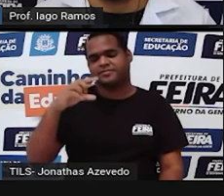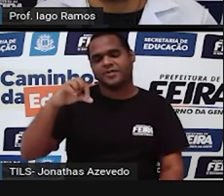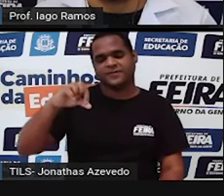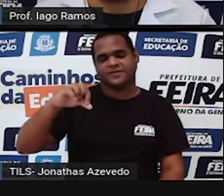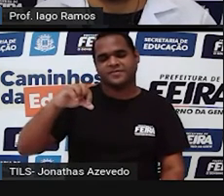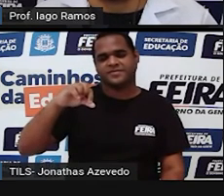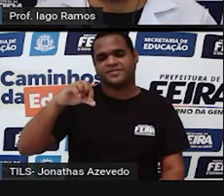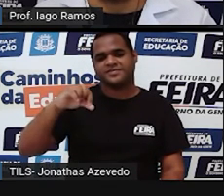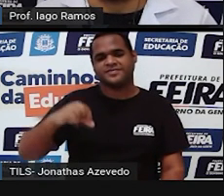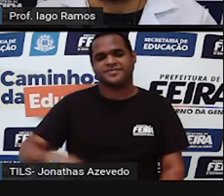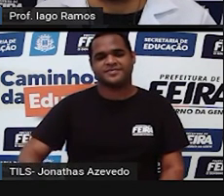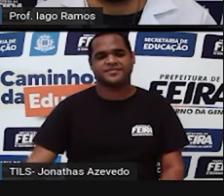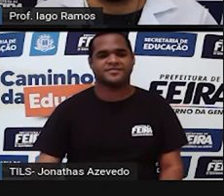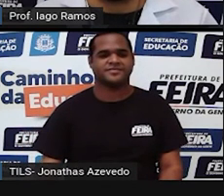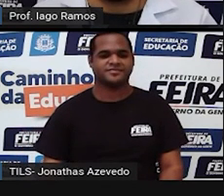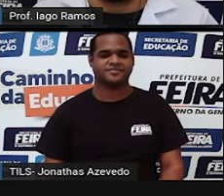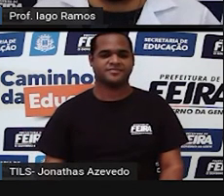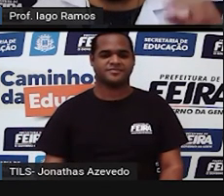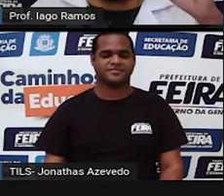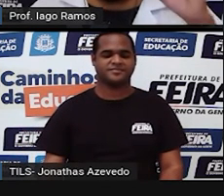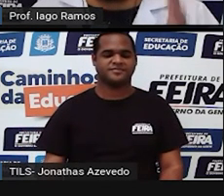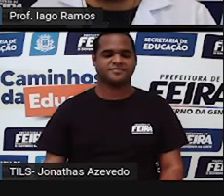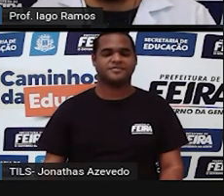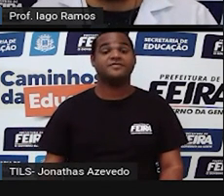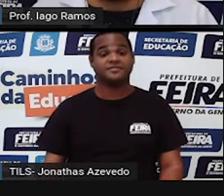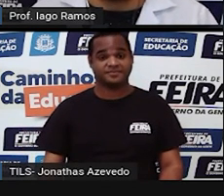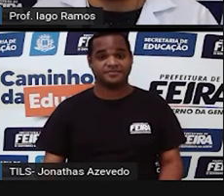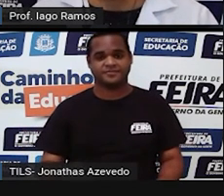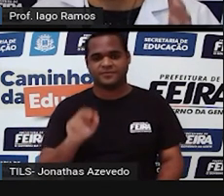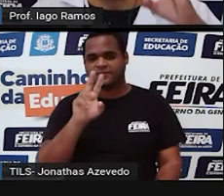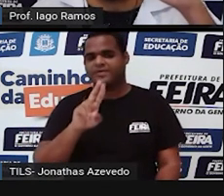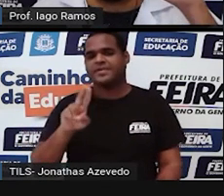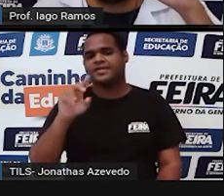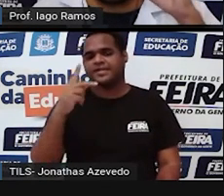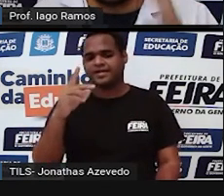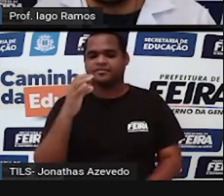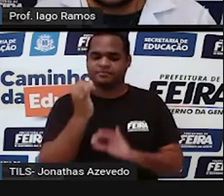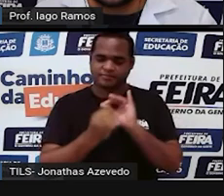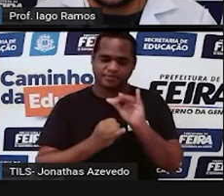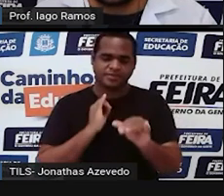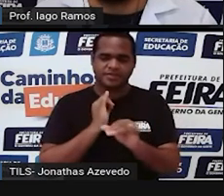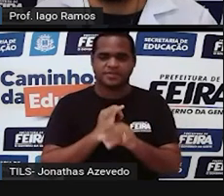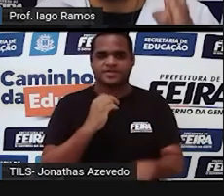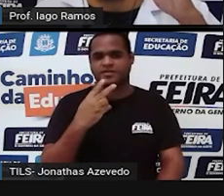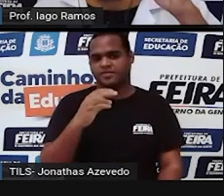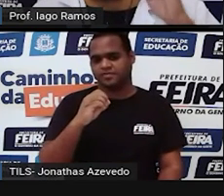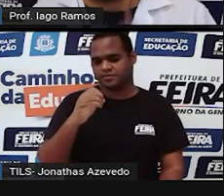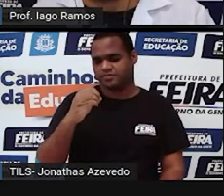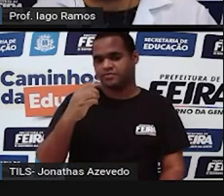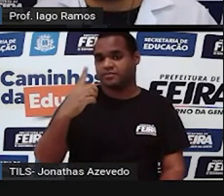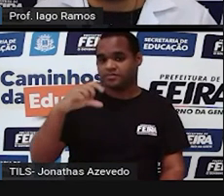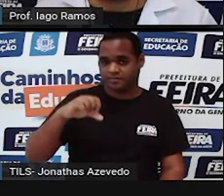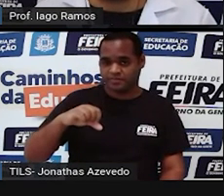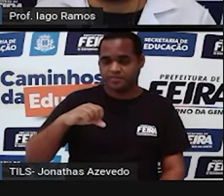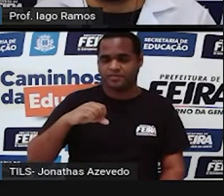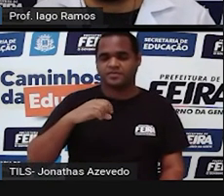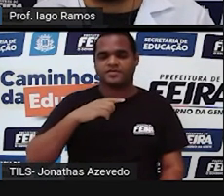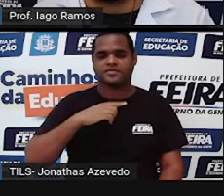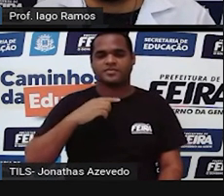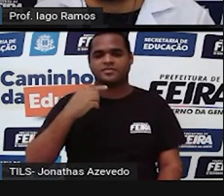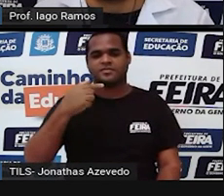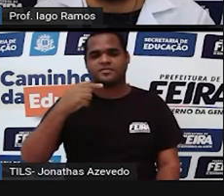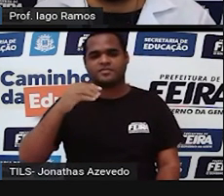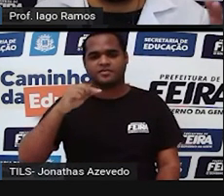indicar que é do ano de 2020. Então, usando a internet, em 2019, 73%